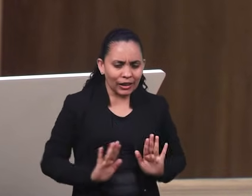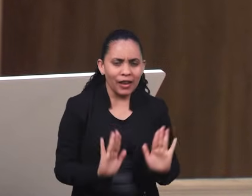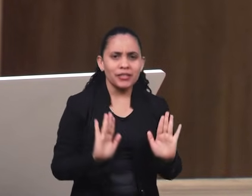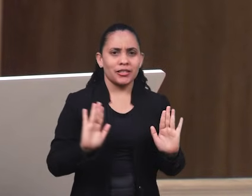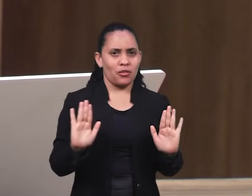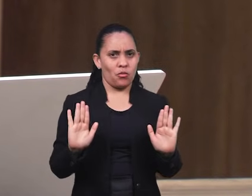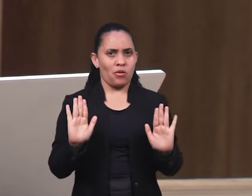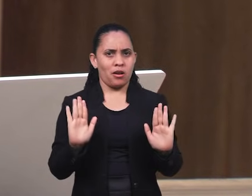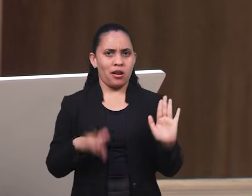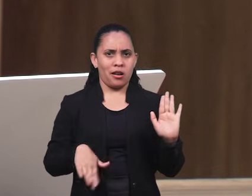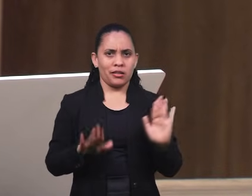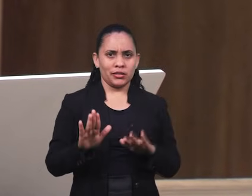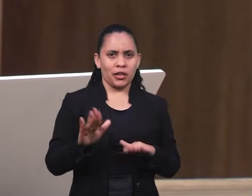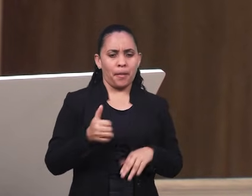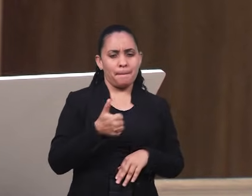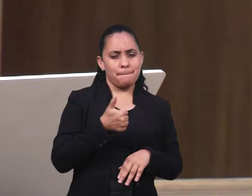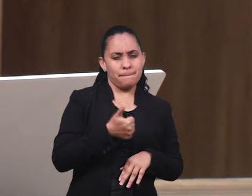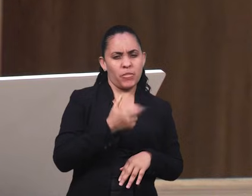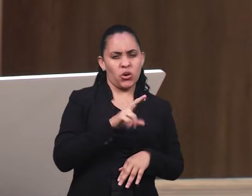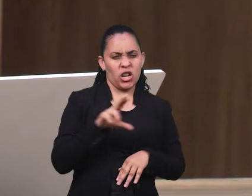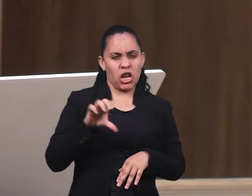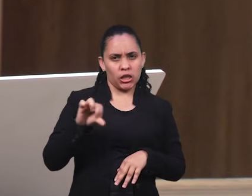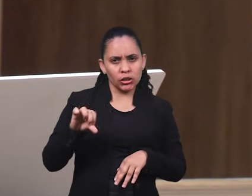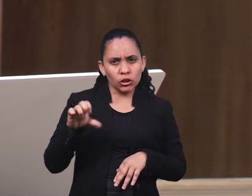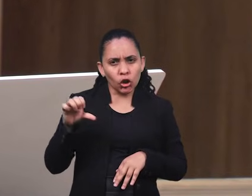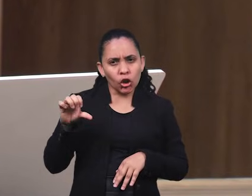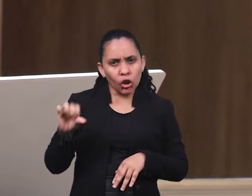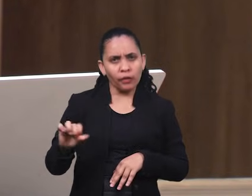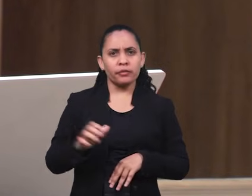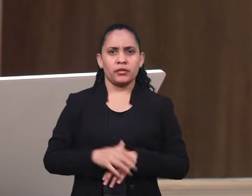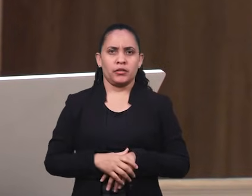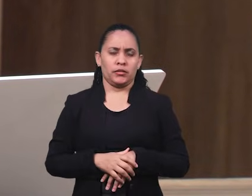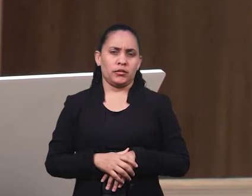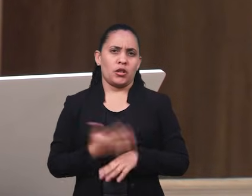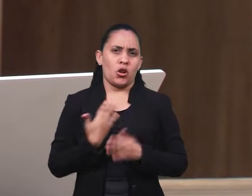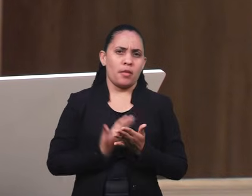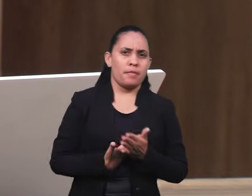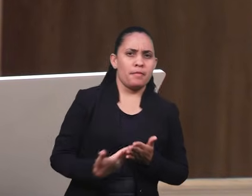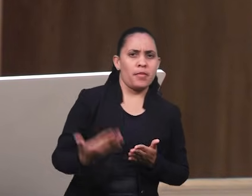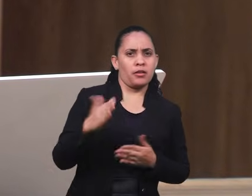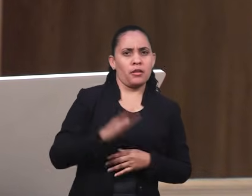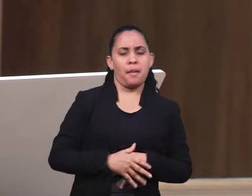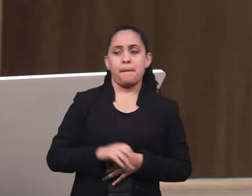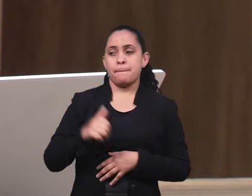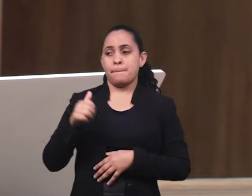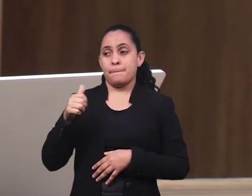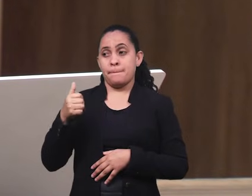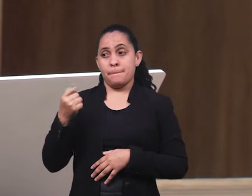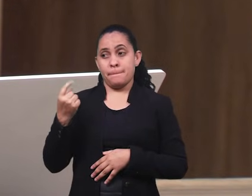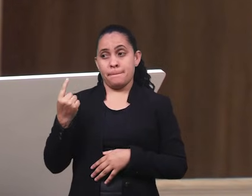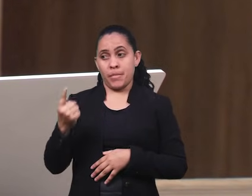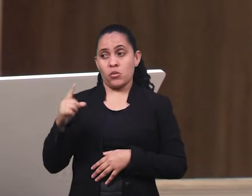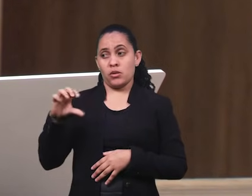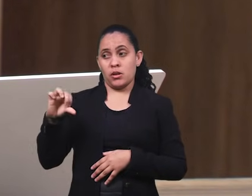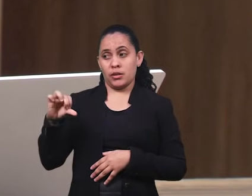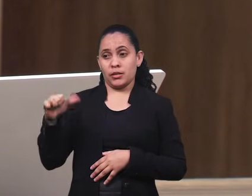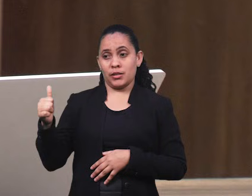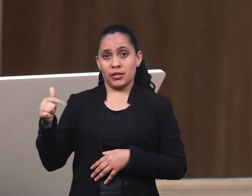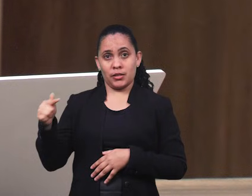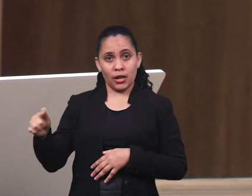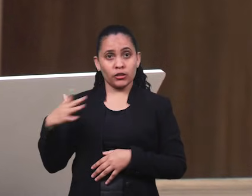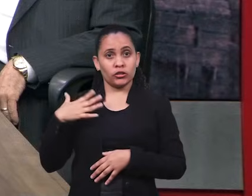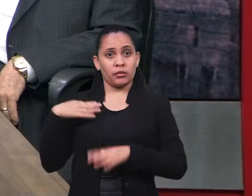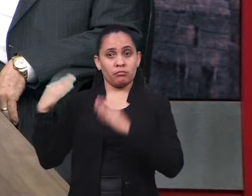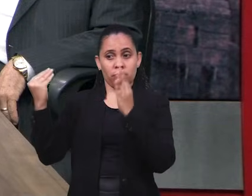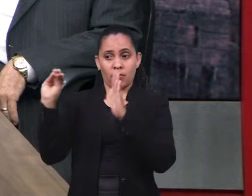nasceu, Calvino nasceu em 1509, né? Calvino, então veja só, 1517, Lutero tinha colocado